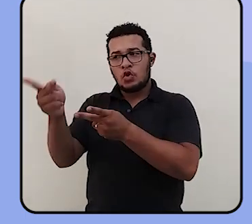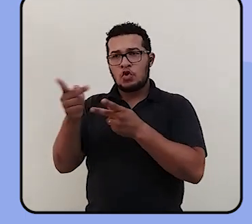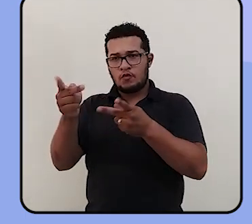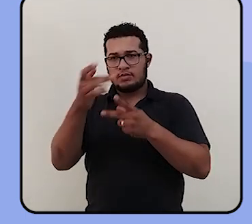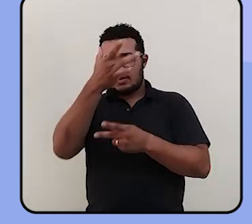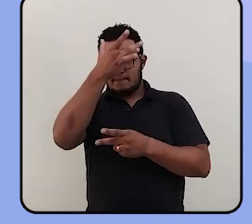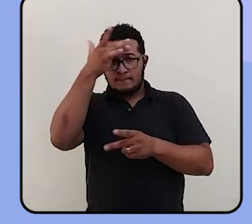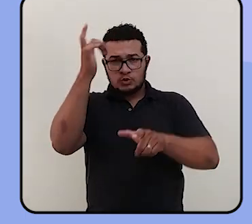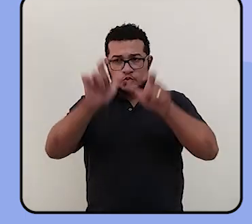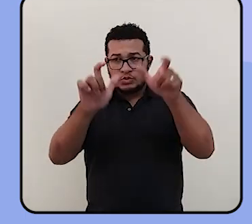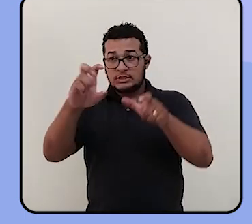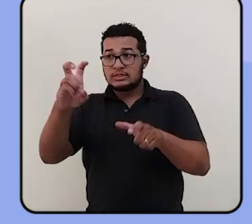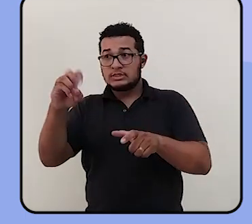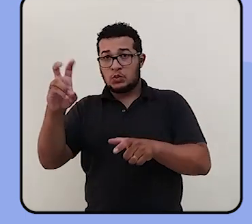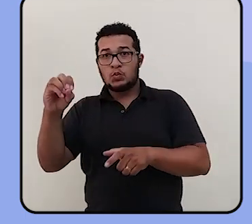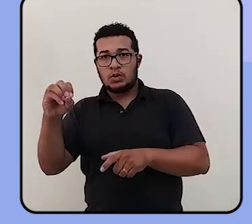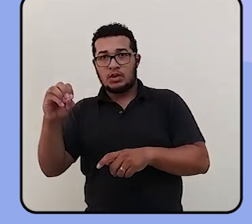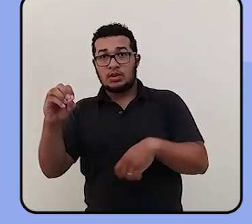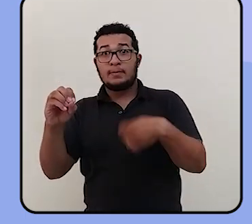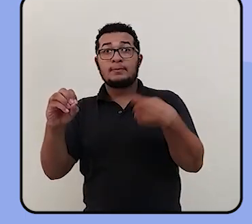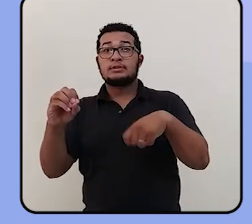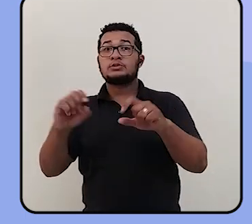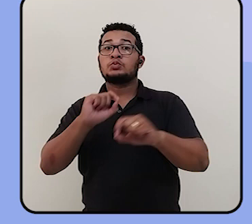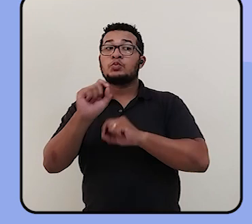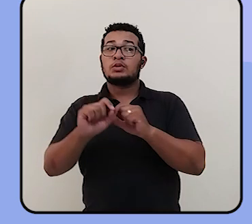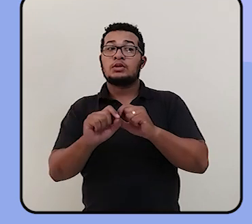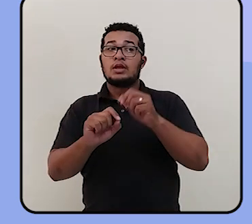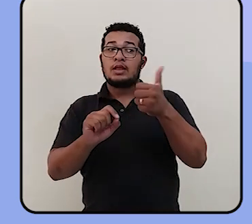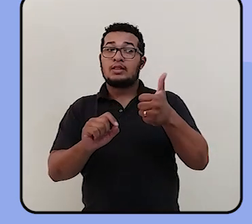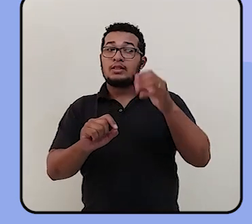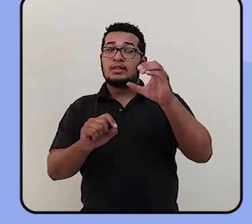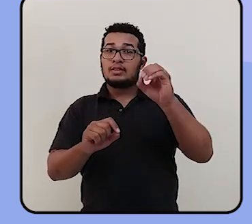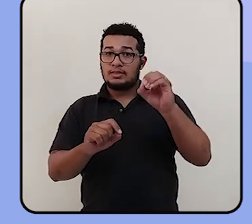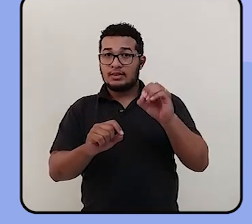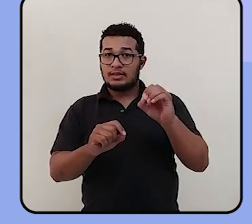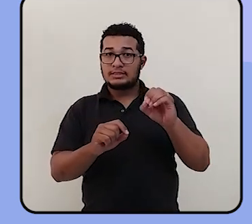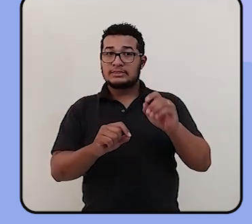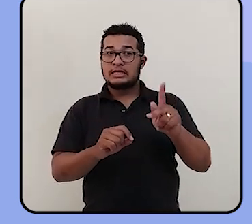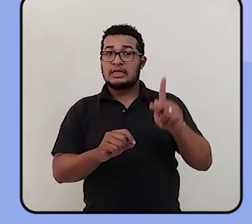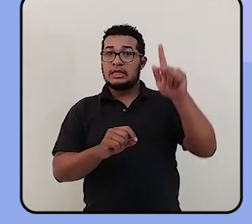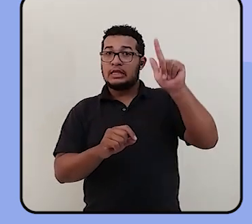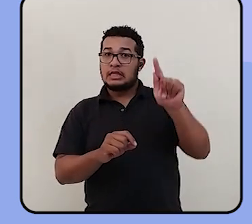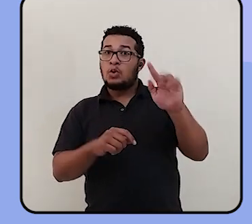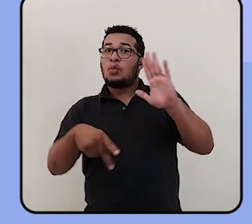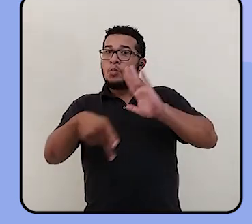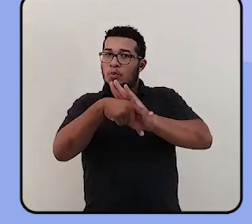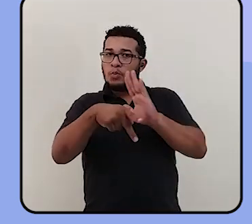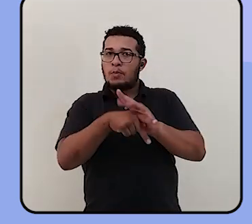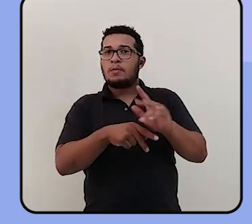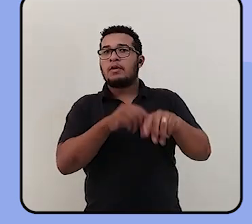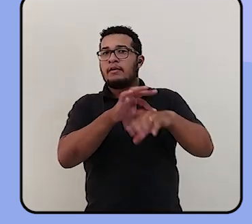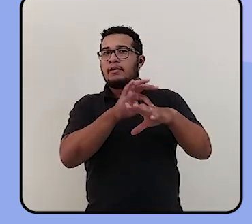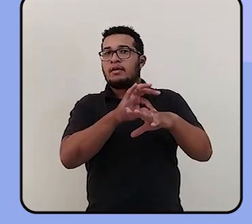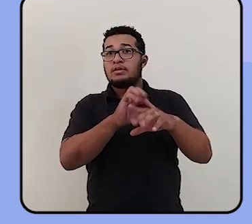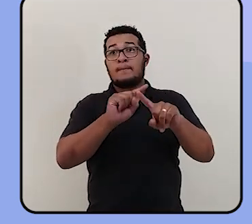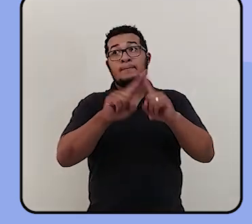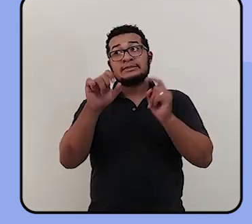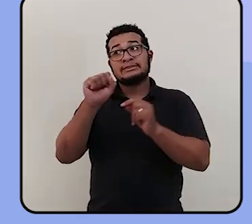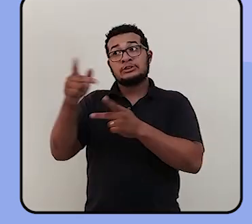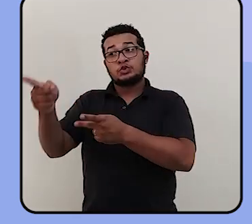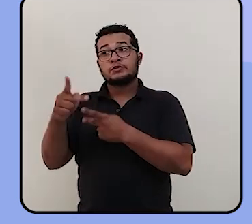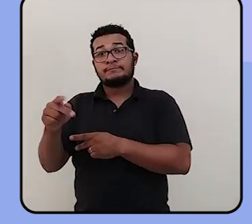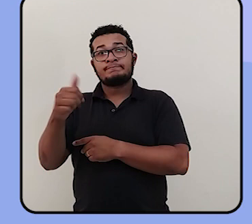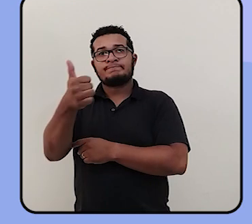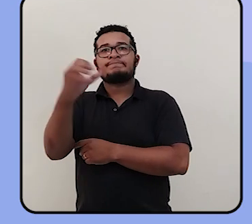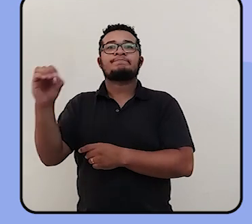você convidar 50 pessoas, você vai precisar comprar 10 quilos de carne. Agora, se você